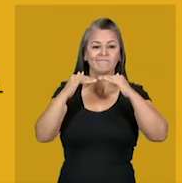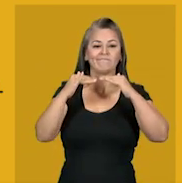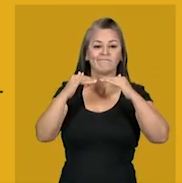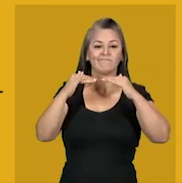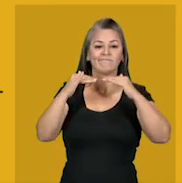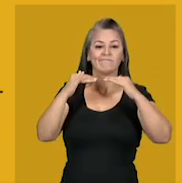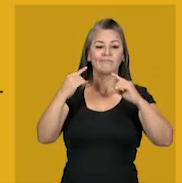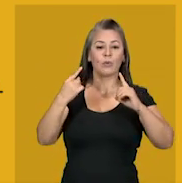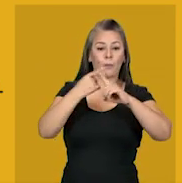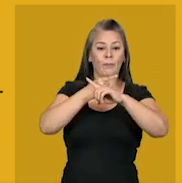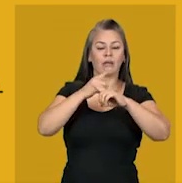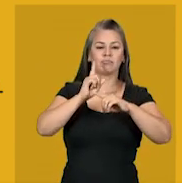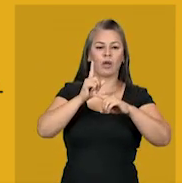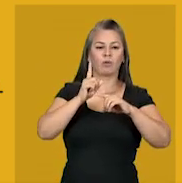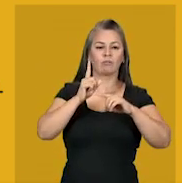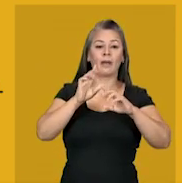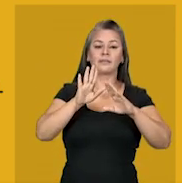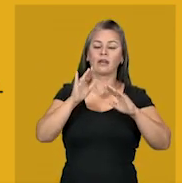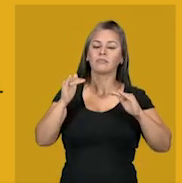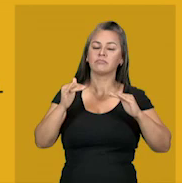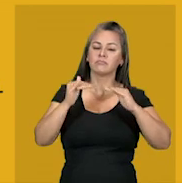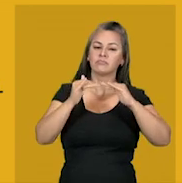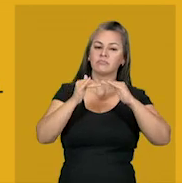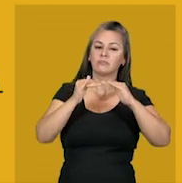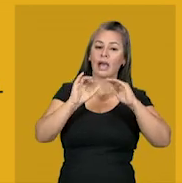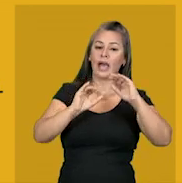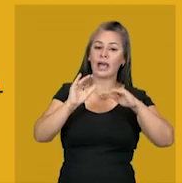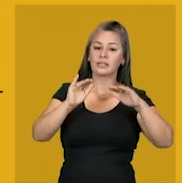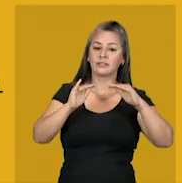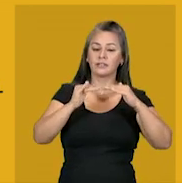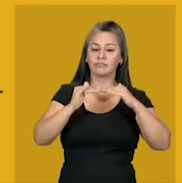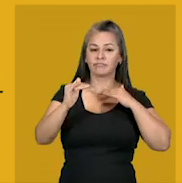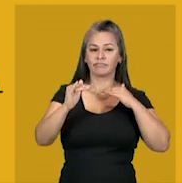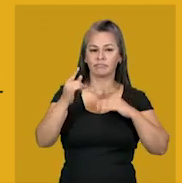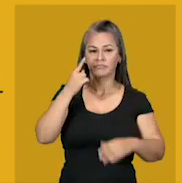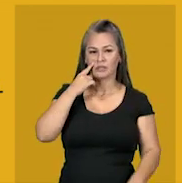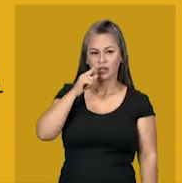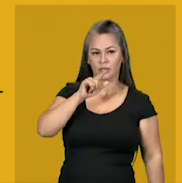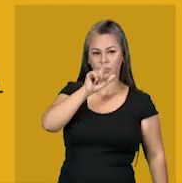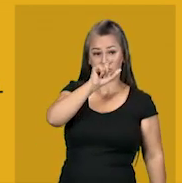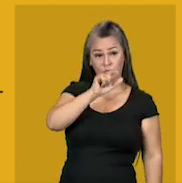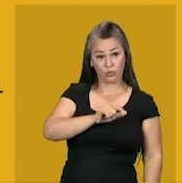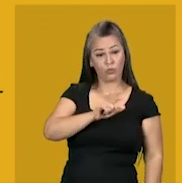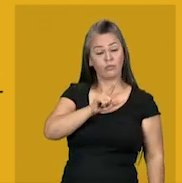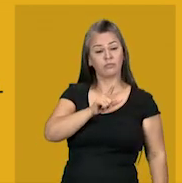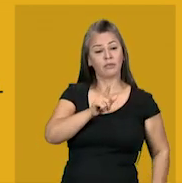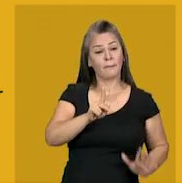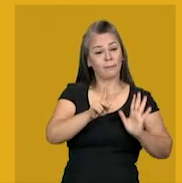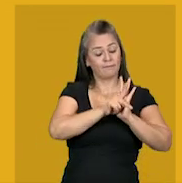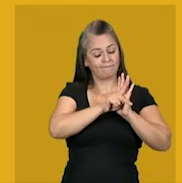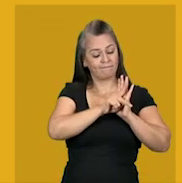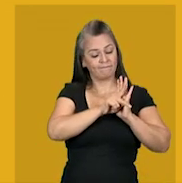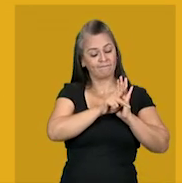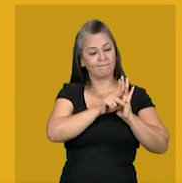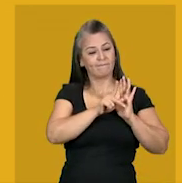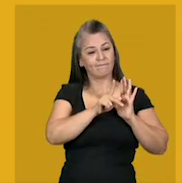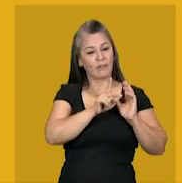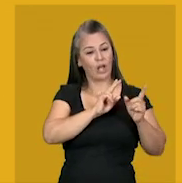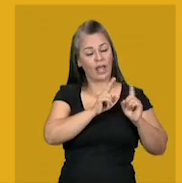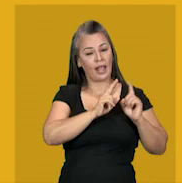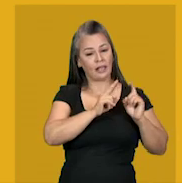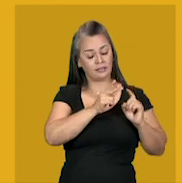uma relação entre duas pessoas, né, um bem social, e a outra é um estado da pessoa. A gente pode considerar ela como um bem